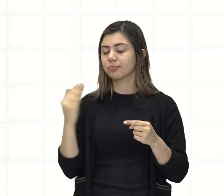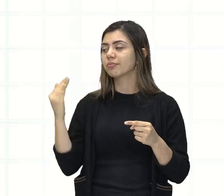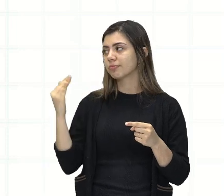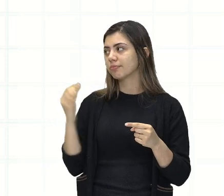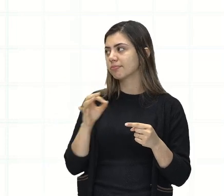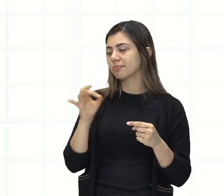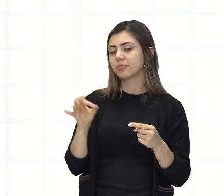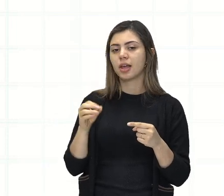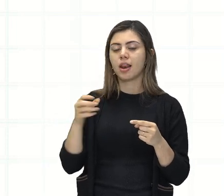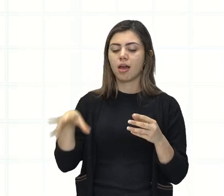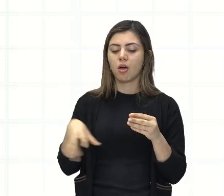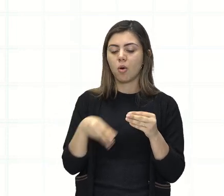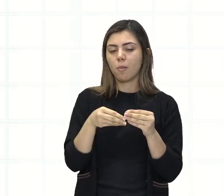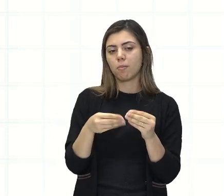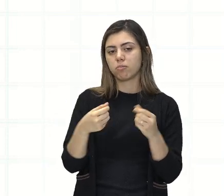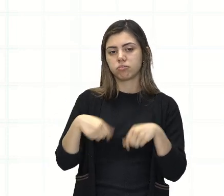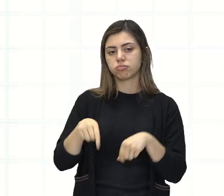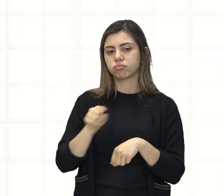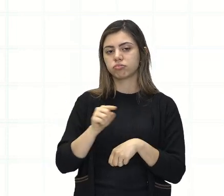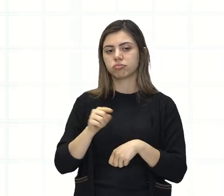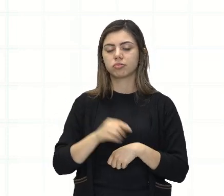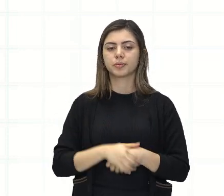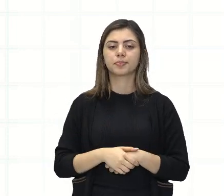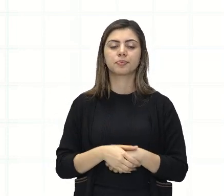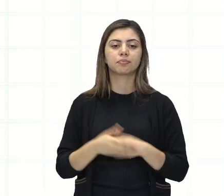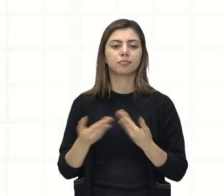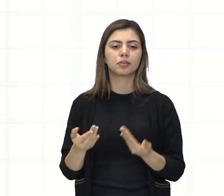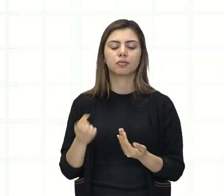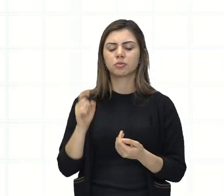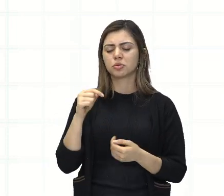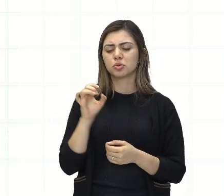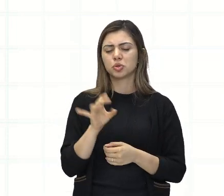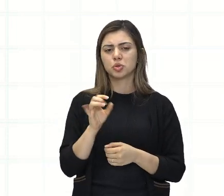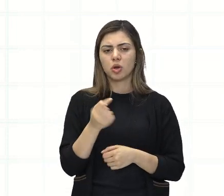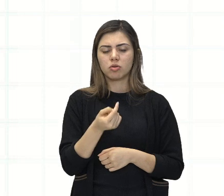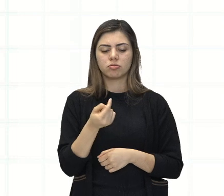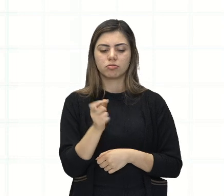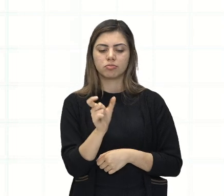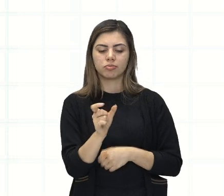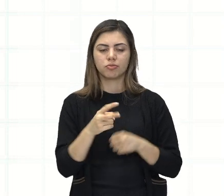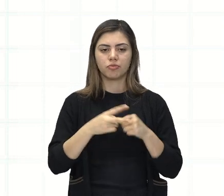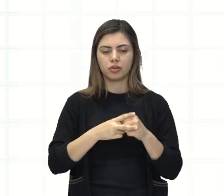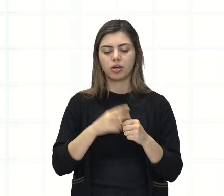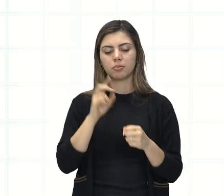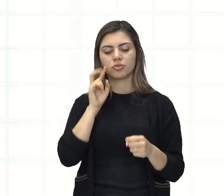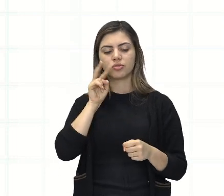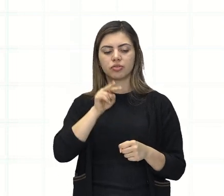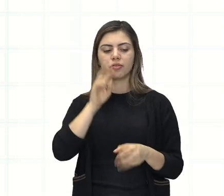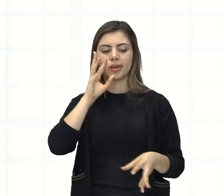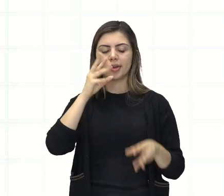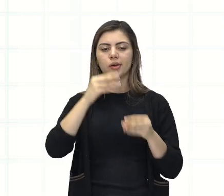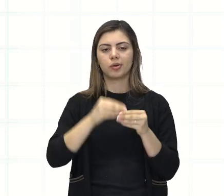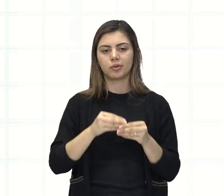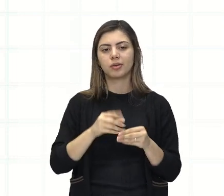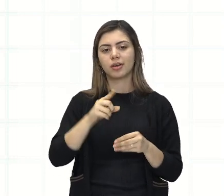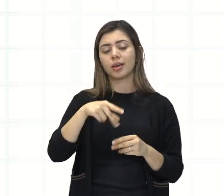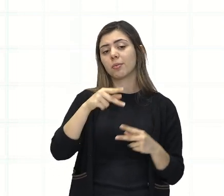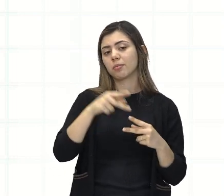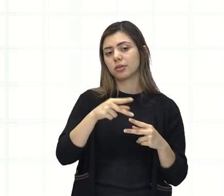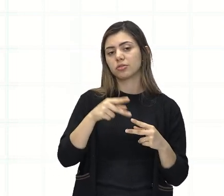de complemento. Por si só, sozinho, ele é o